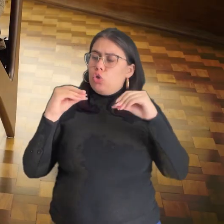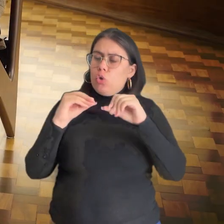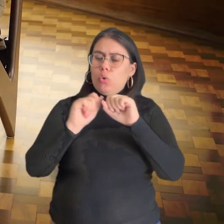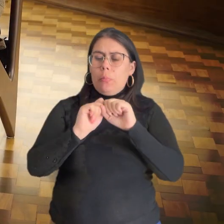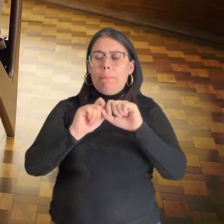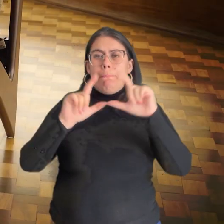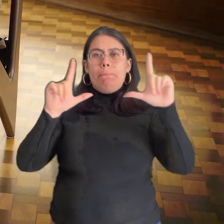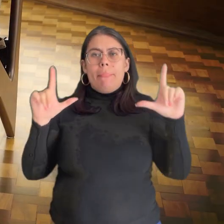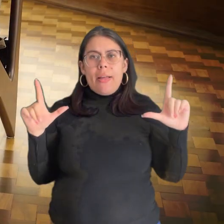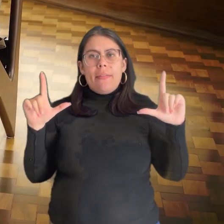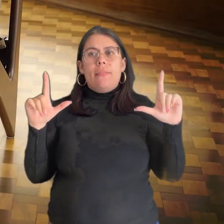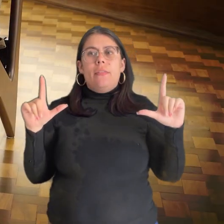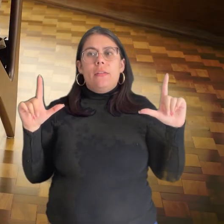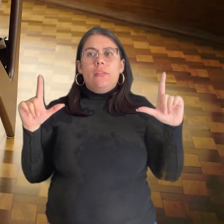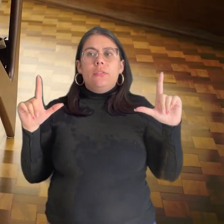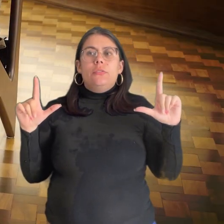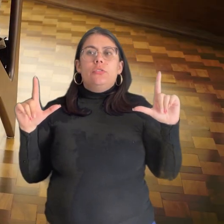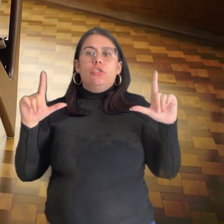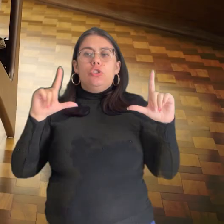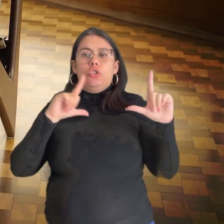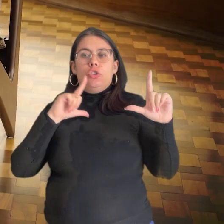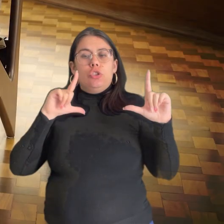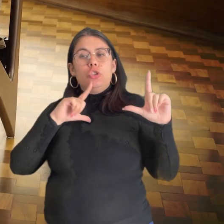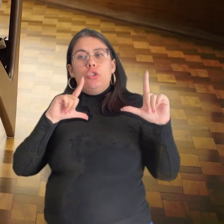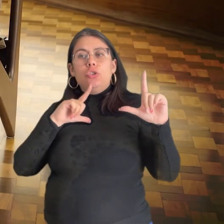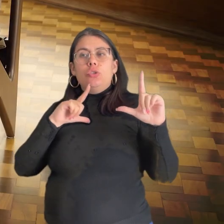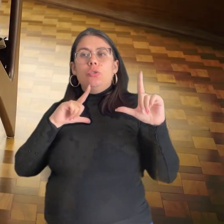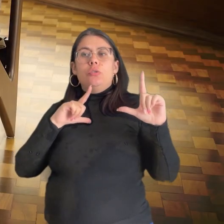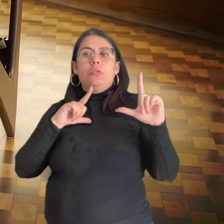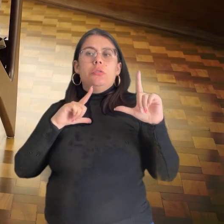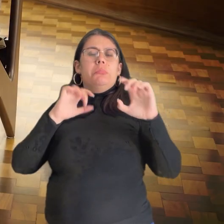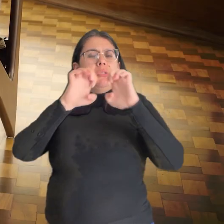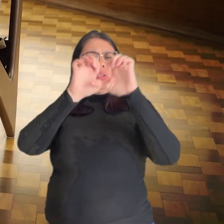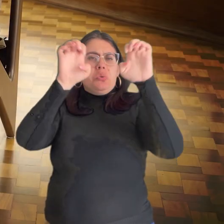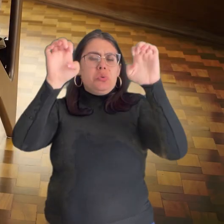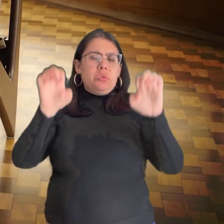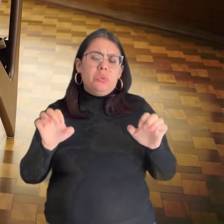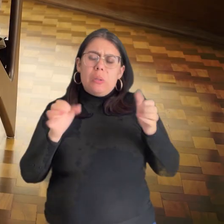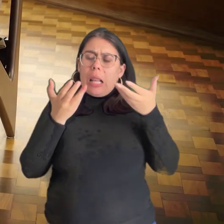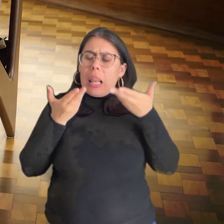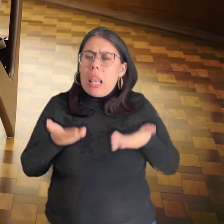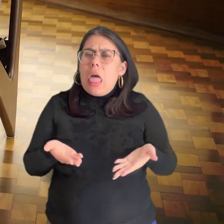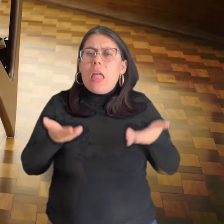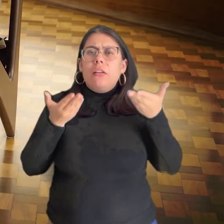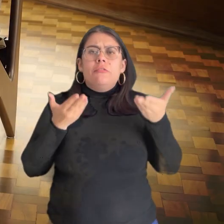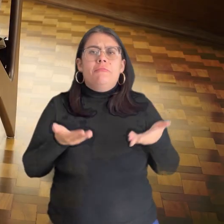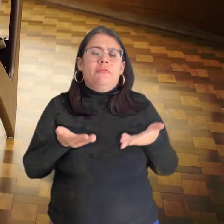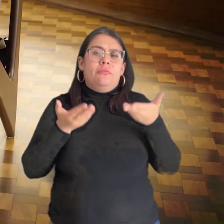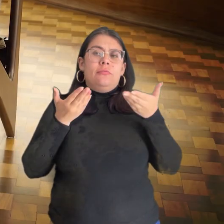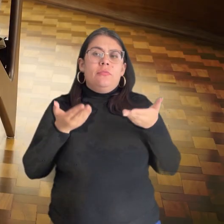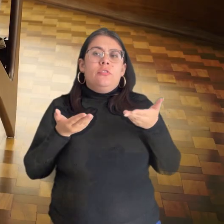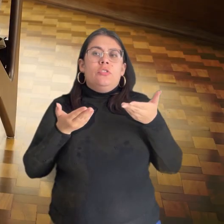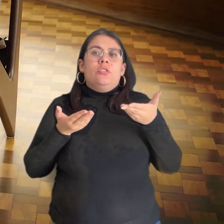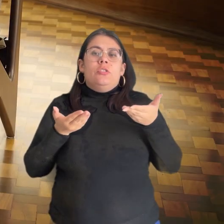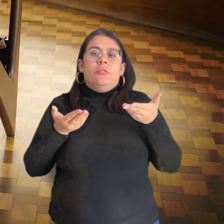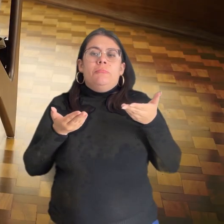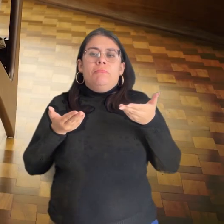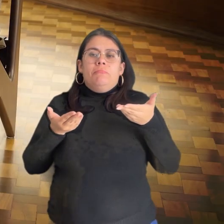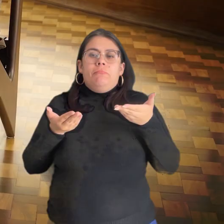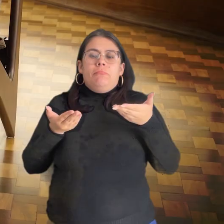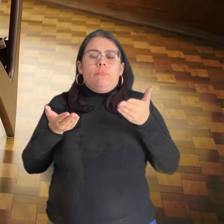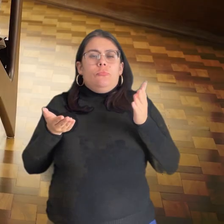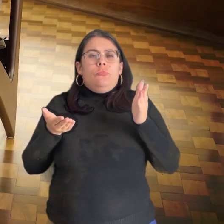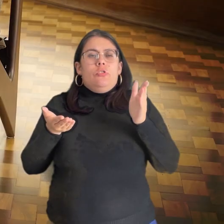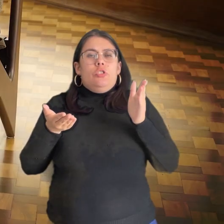revestido esse painel. Na verdade, ele era composto por uma estruturinha muito leve, de